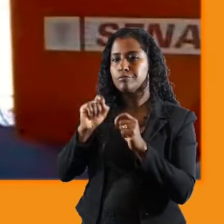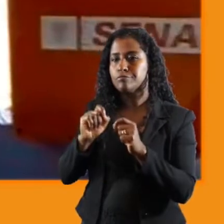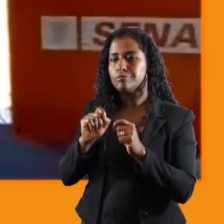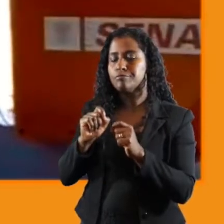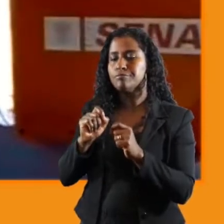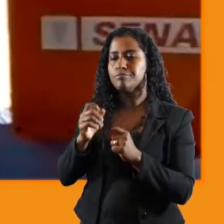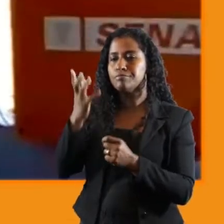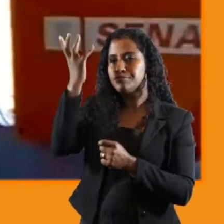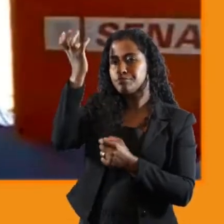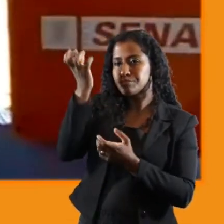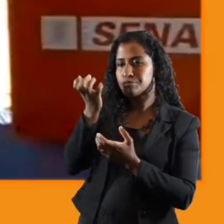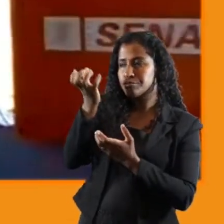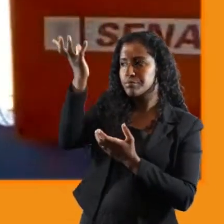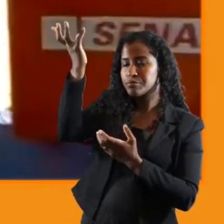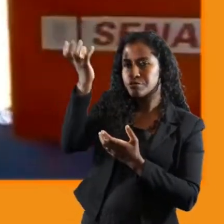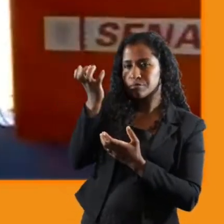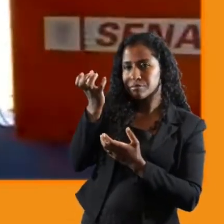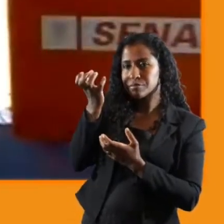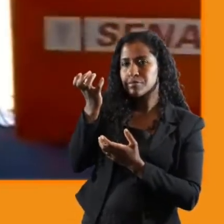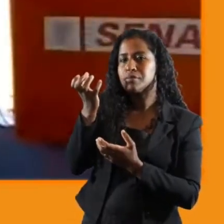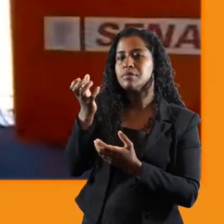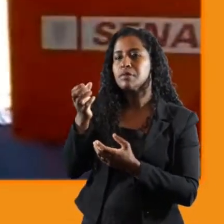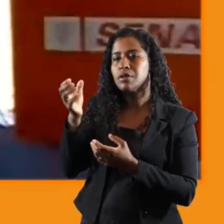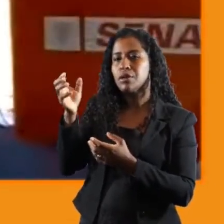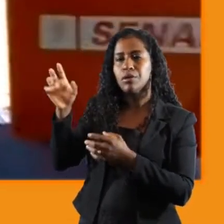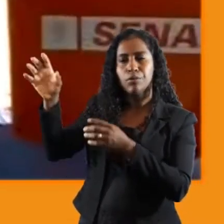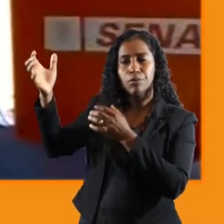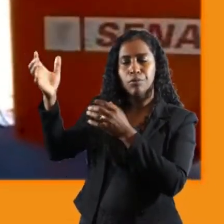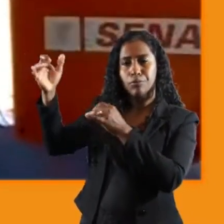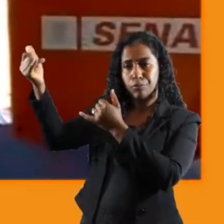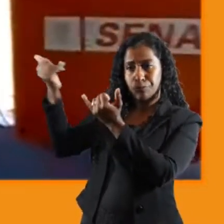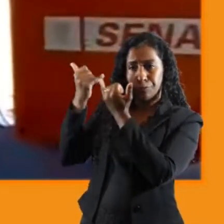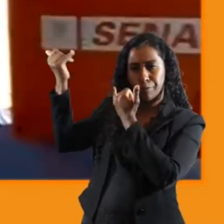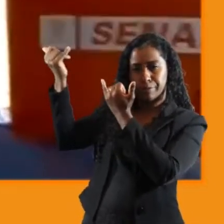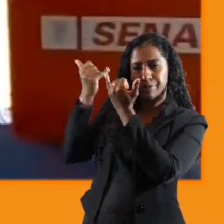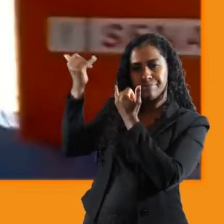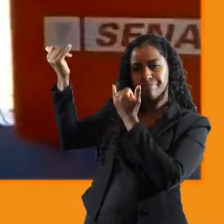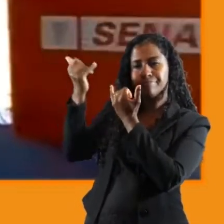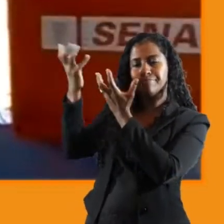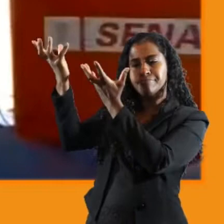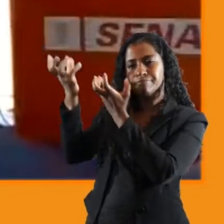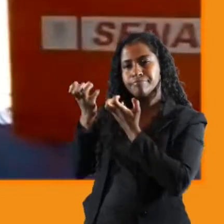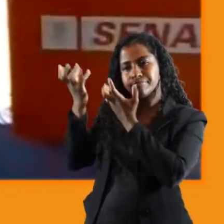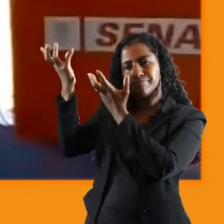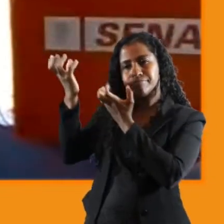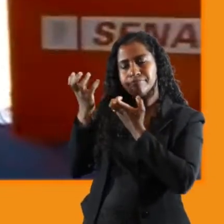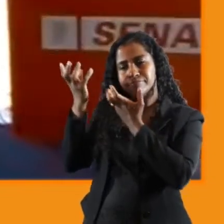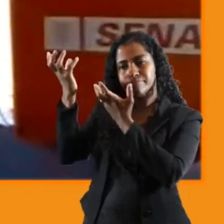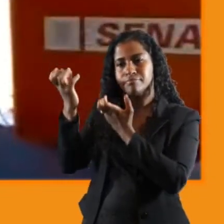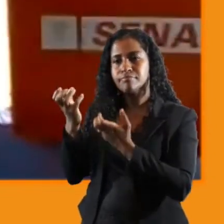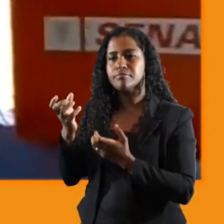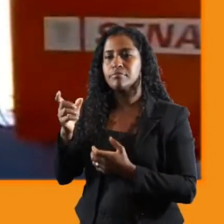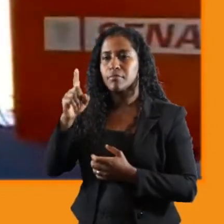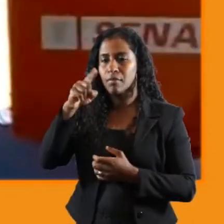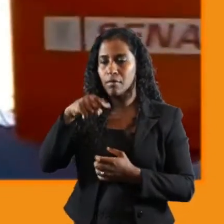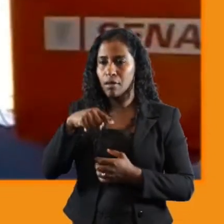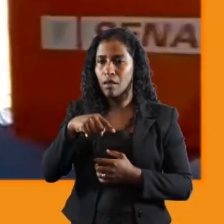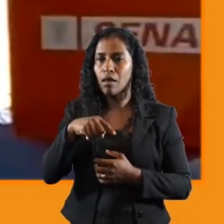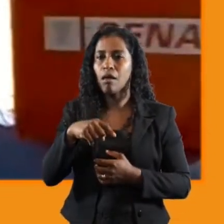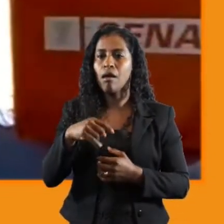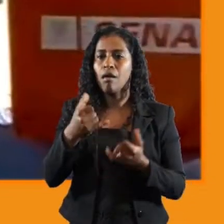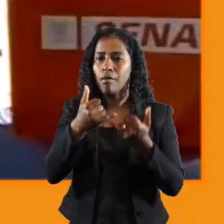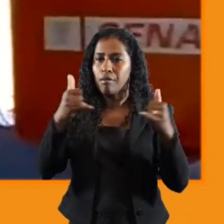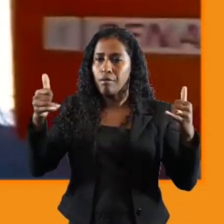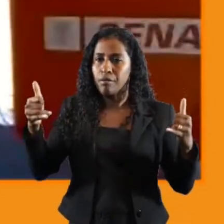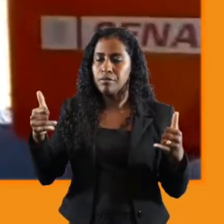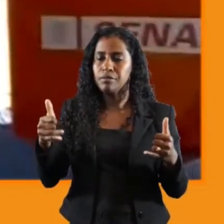para fazer o comando dos dados que são enviados. Esse painel elétrico também, ele é proveniente da energia elétrica através